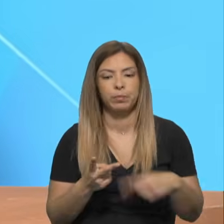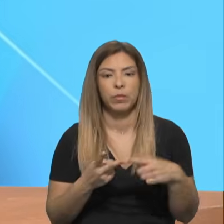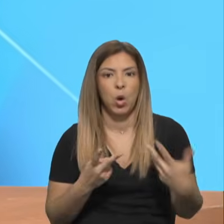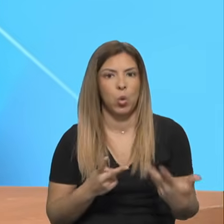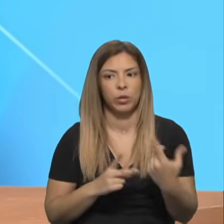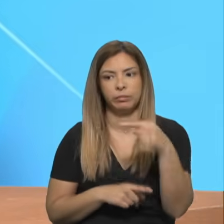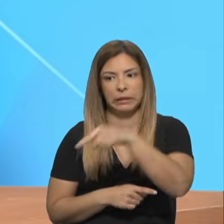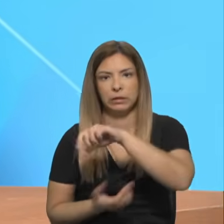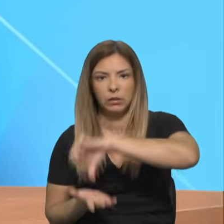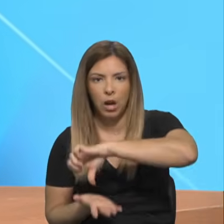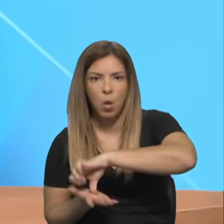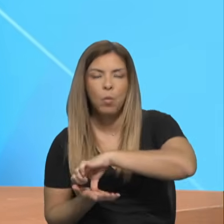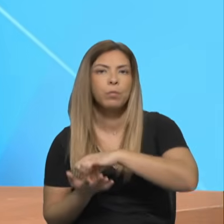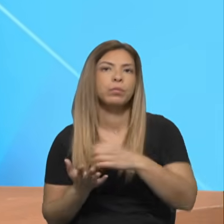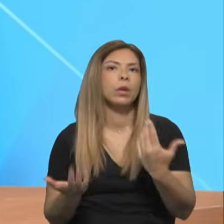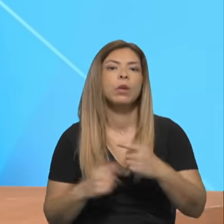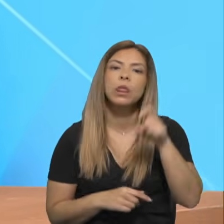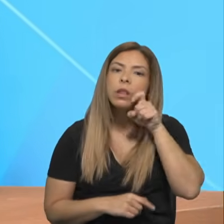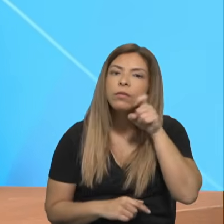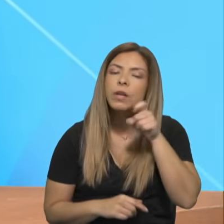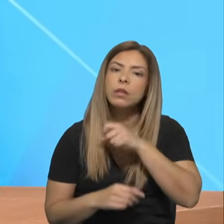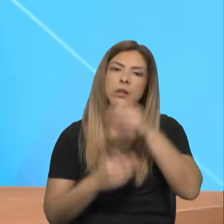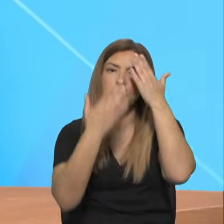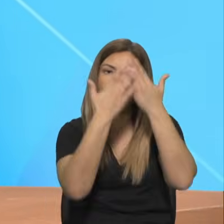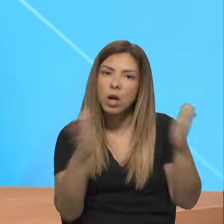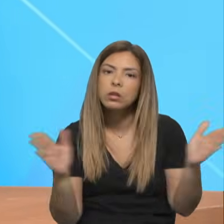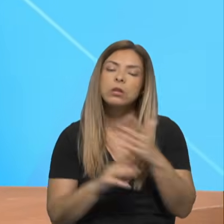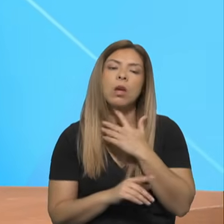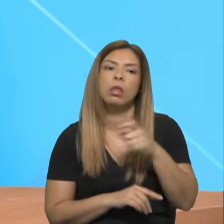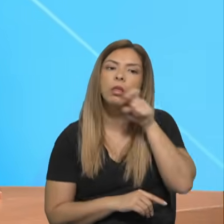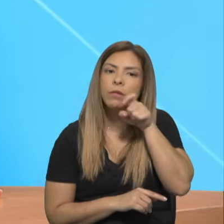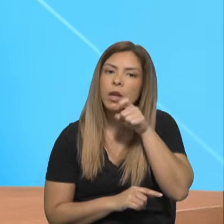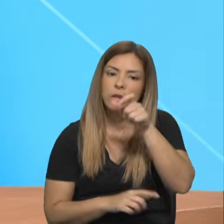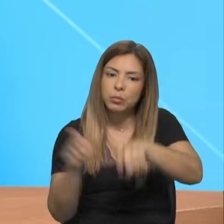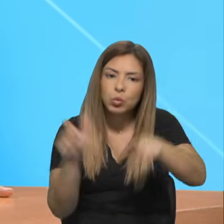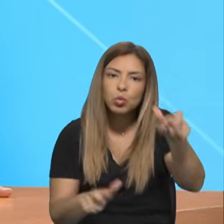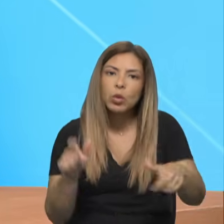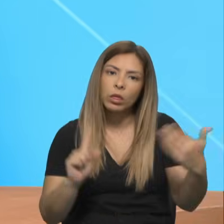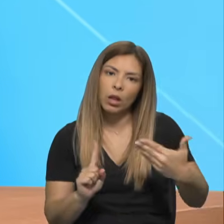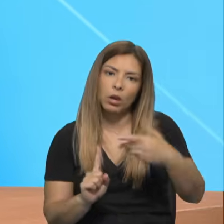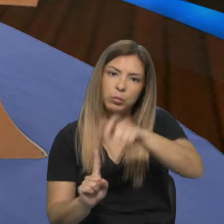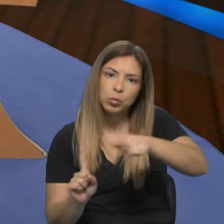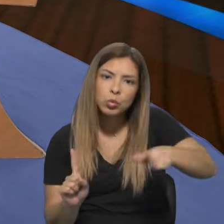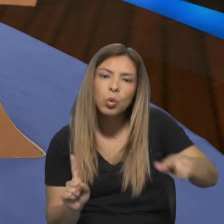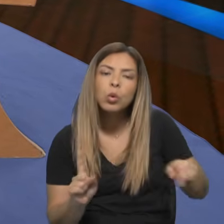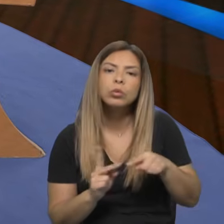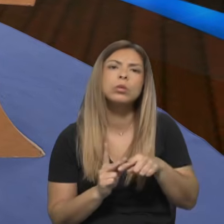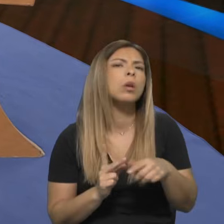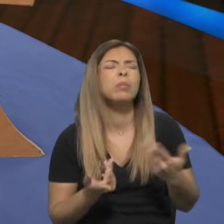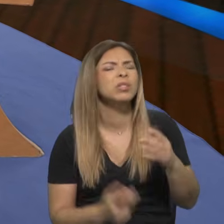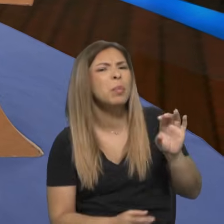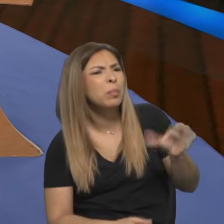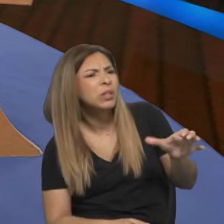do Irão, invocou-se a defesa da democracia, dos direitos humanos, mas... Que legitimidade tem um país para